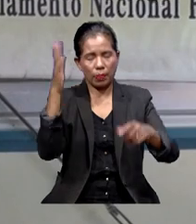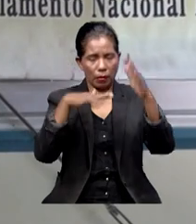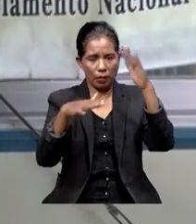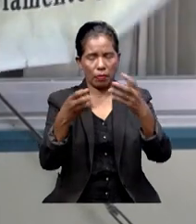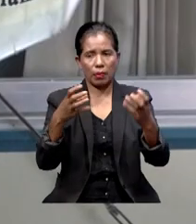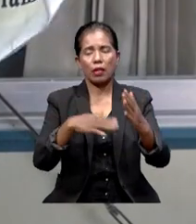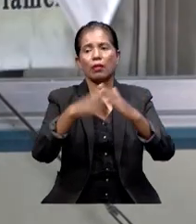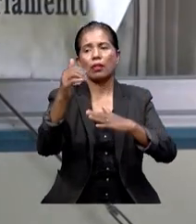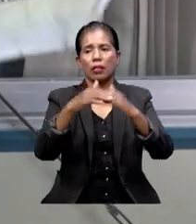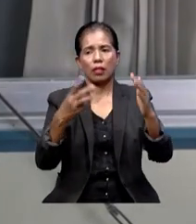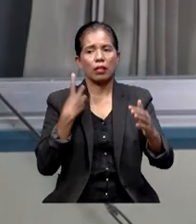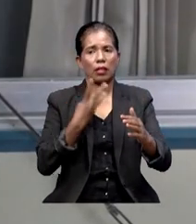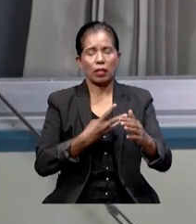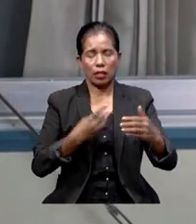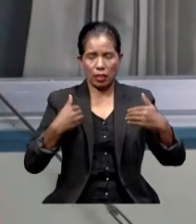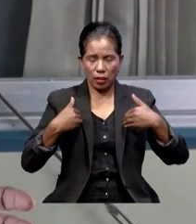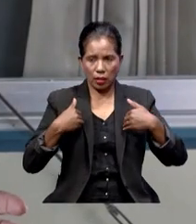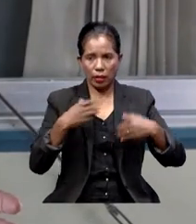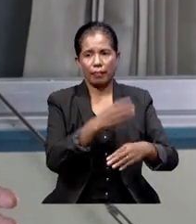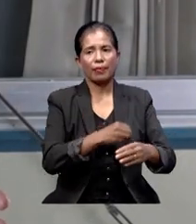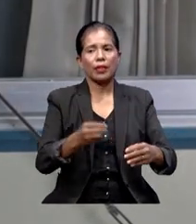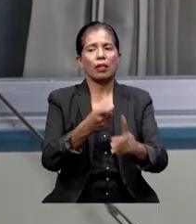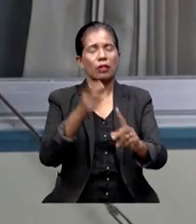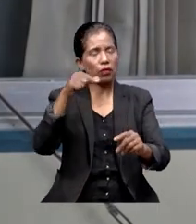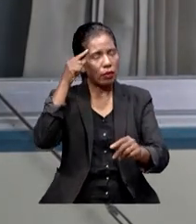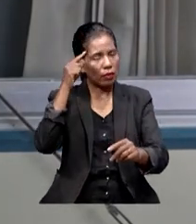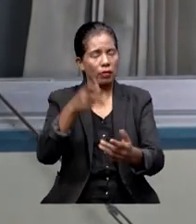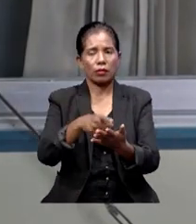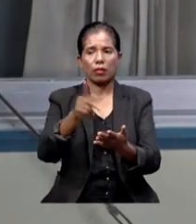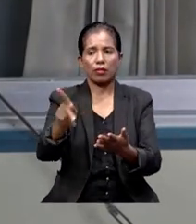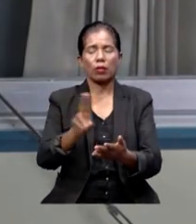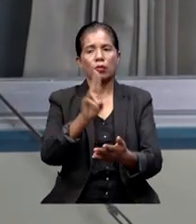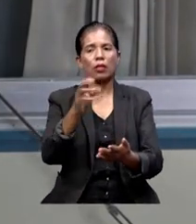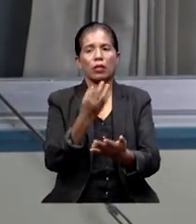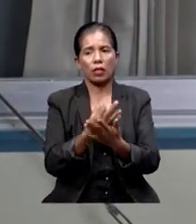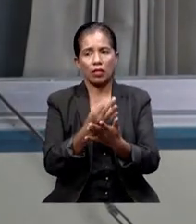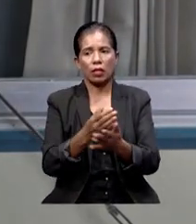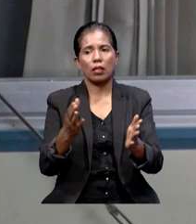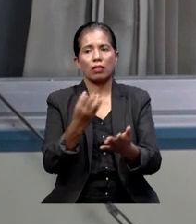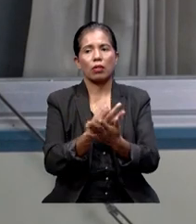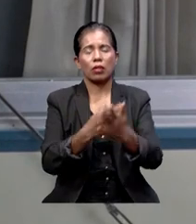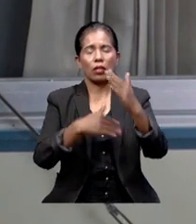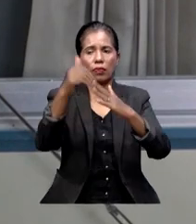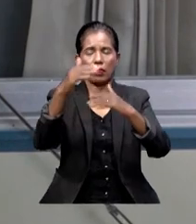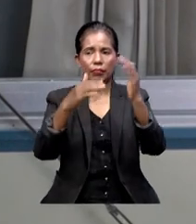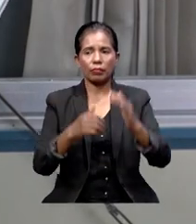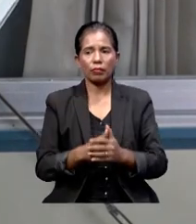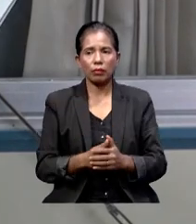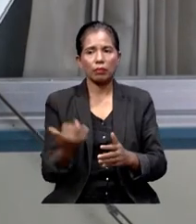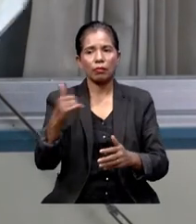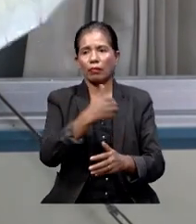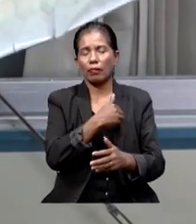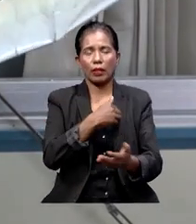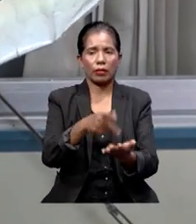que infraestrutura também íamos dívidas ir ao governo anterior também execução que né maioria ela fundo infraestrutura é bem mas se ir se dá o